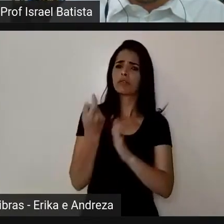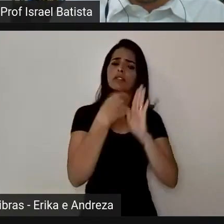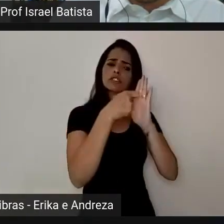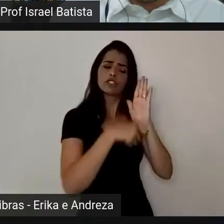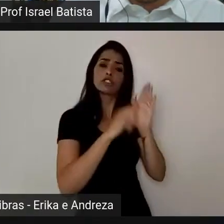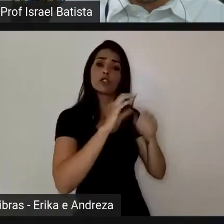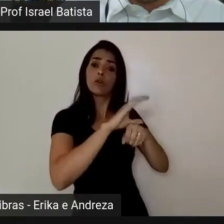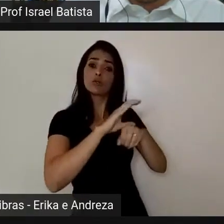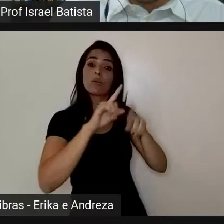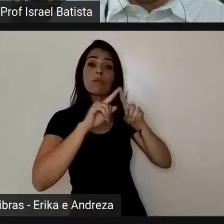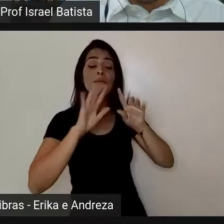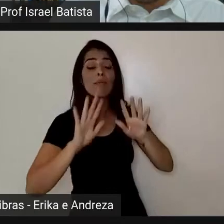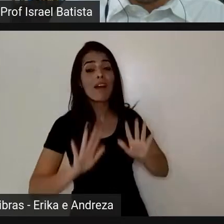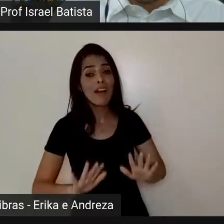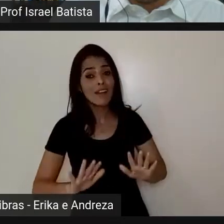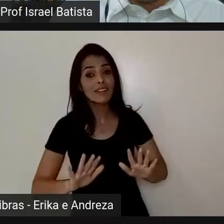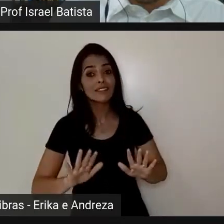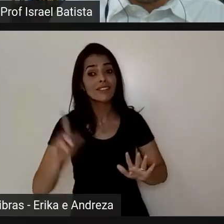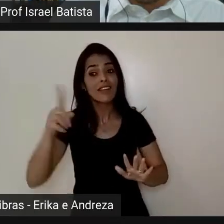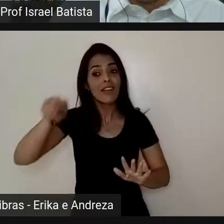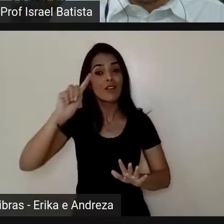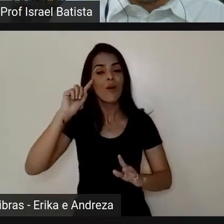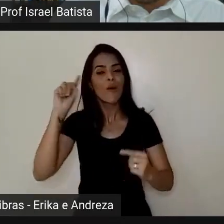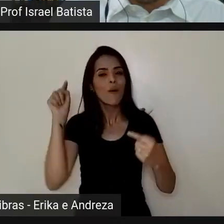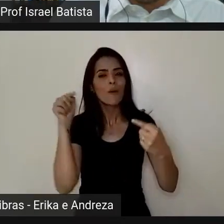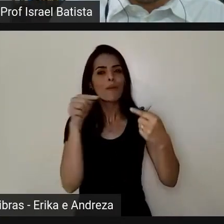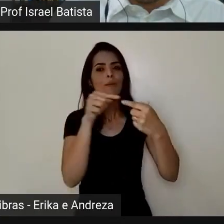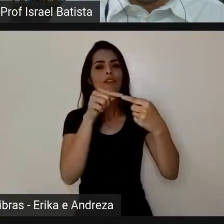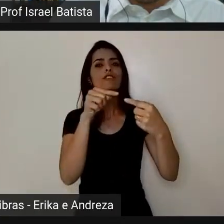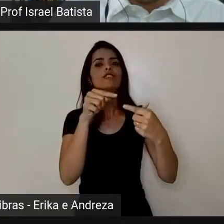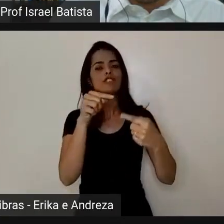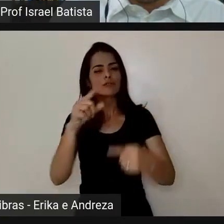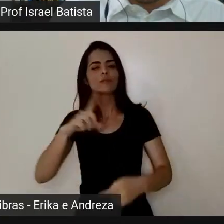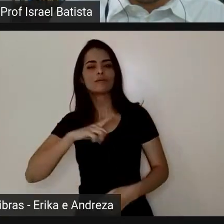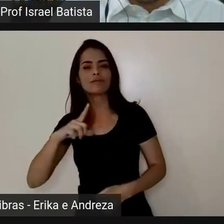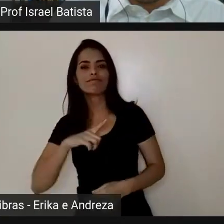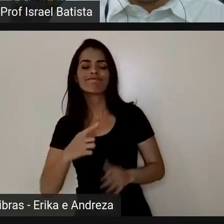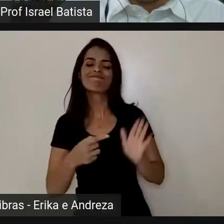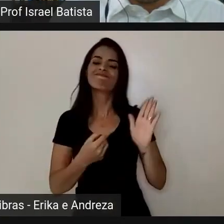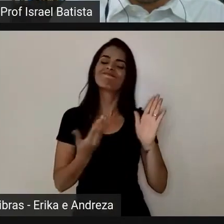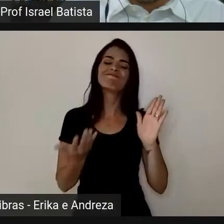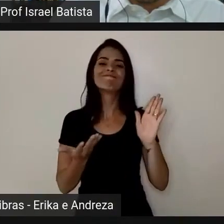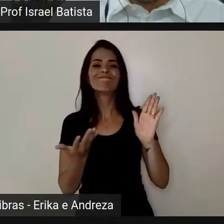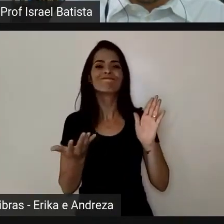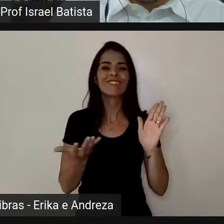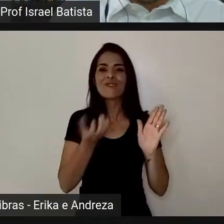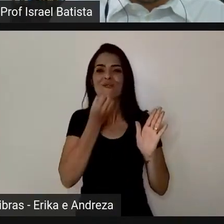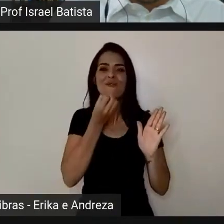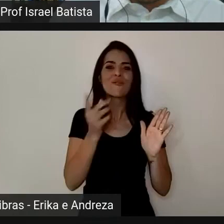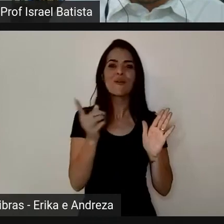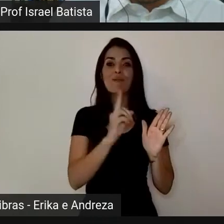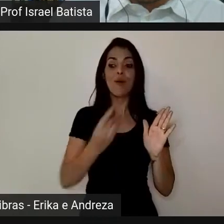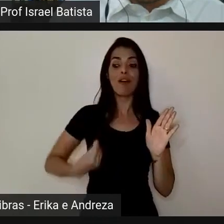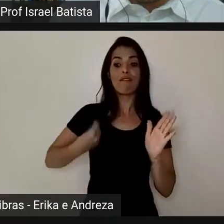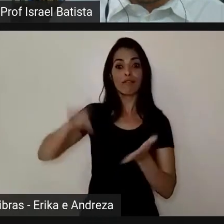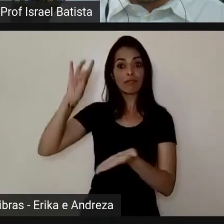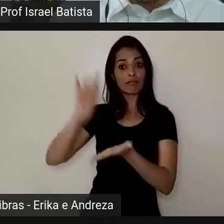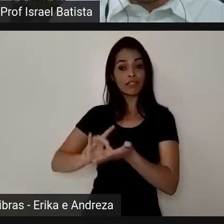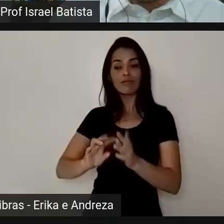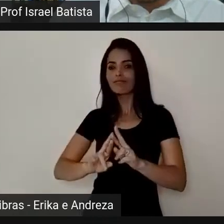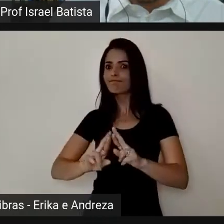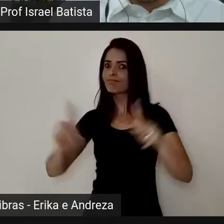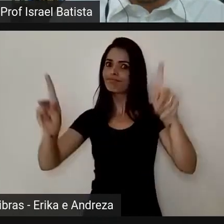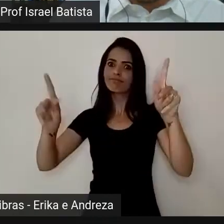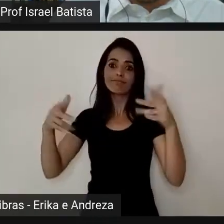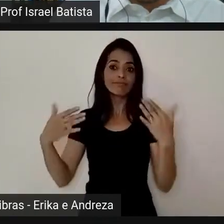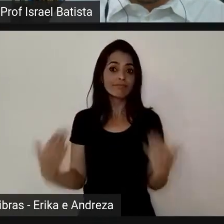ao construir a nossa Constituição, mas é uma pena que a intenção tida por muitos não teve ali, não